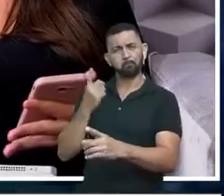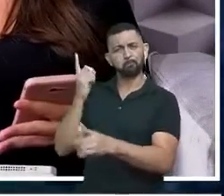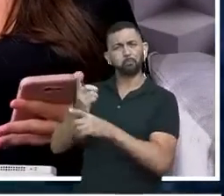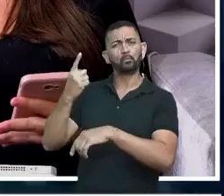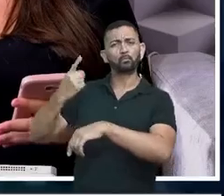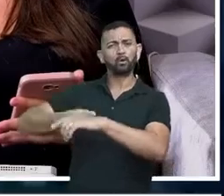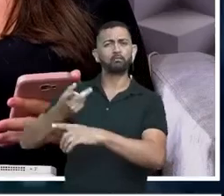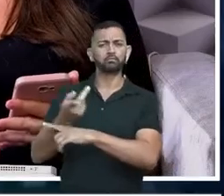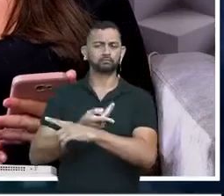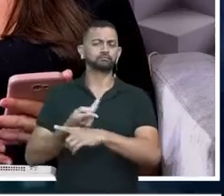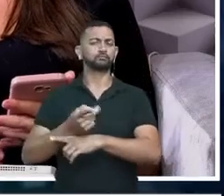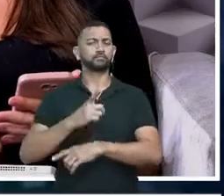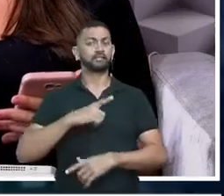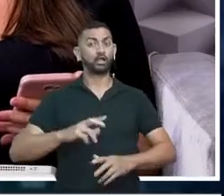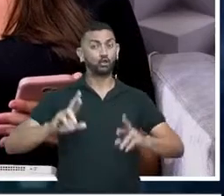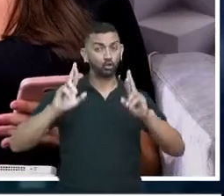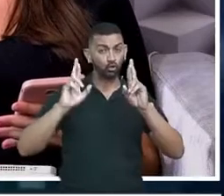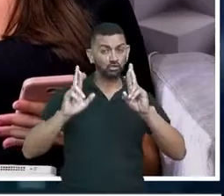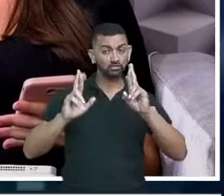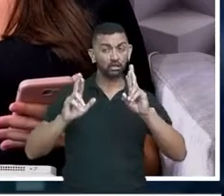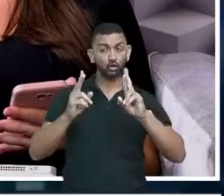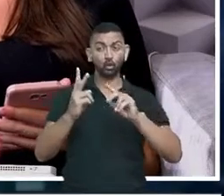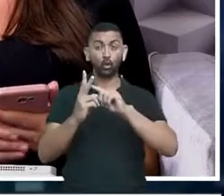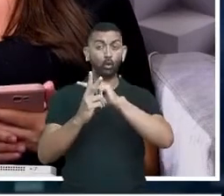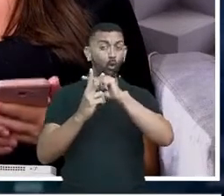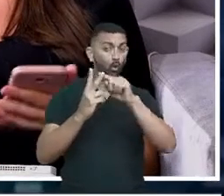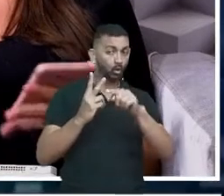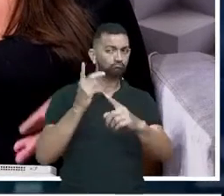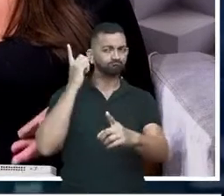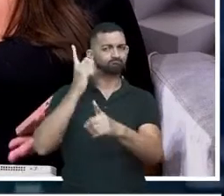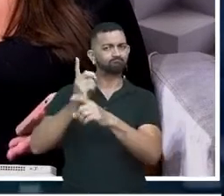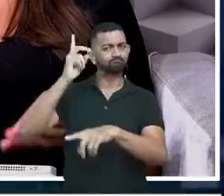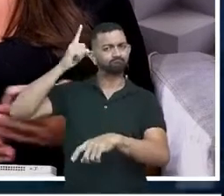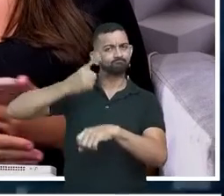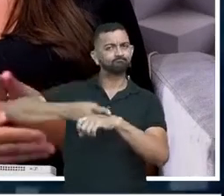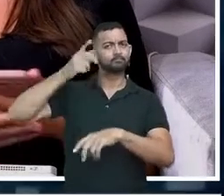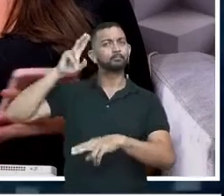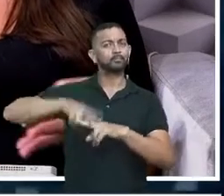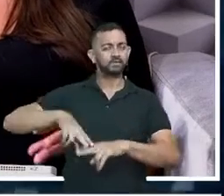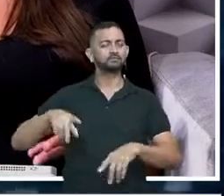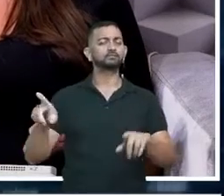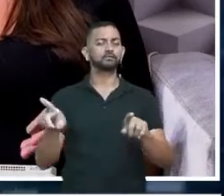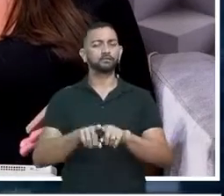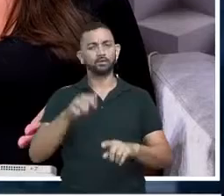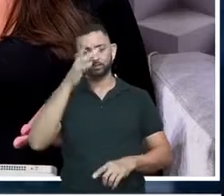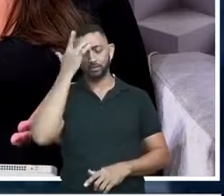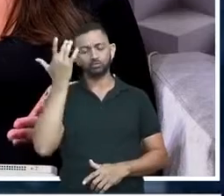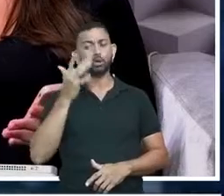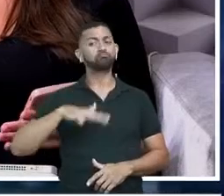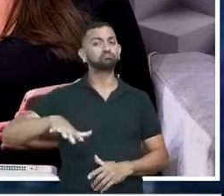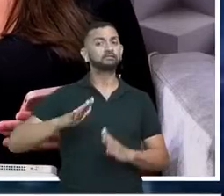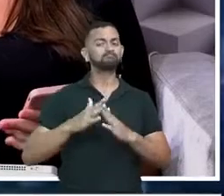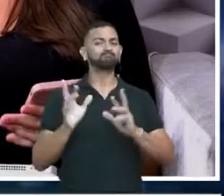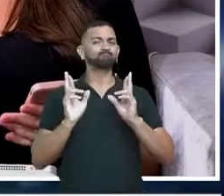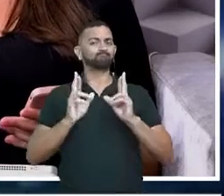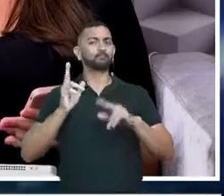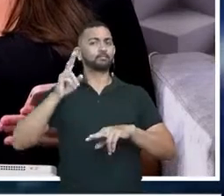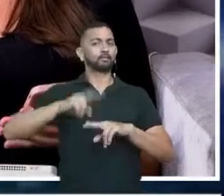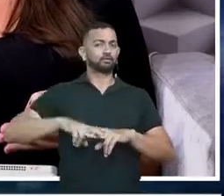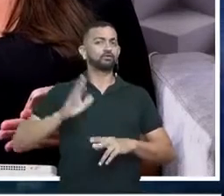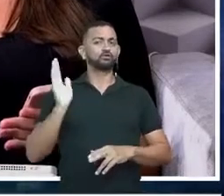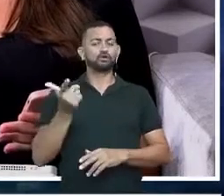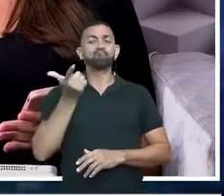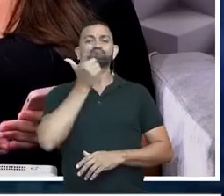aí nas buscas que estão sendo realizada a Gente Tá torcendo para que os outros criminosos também seja prelim assim como o pessoal de casa também